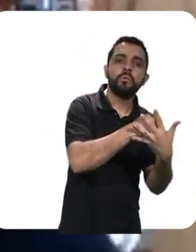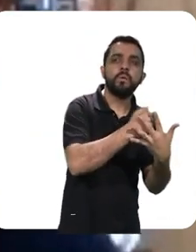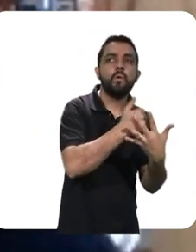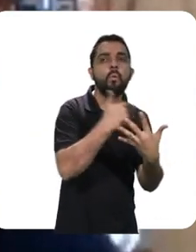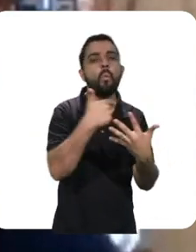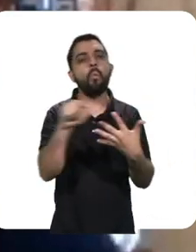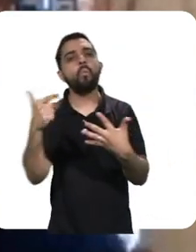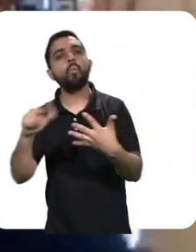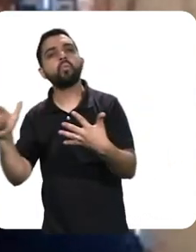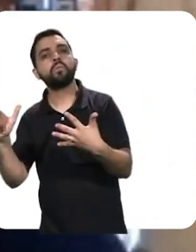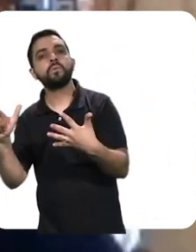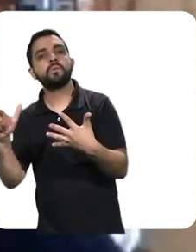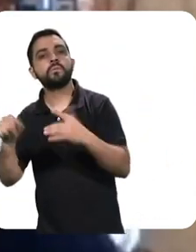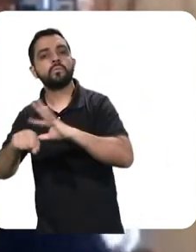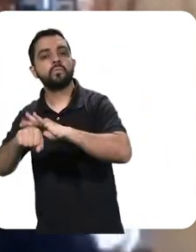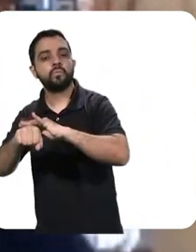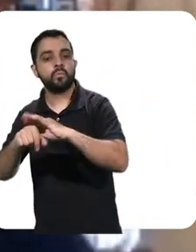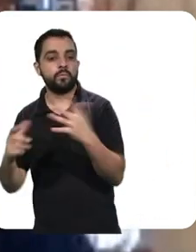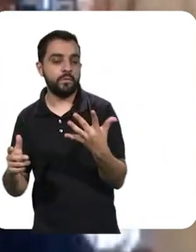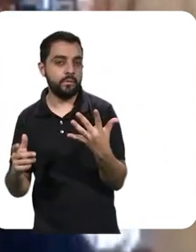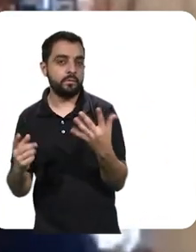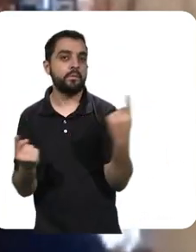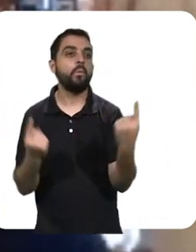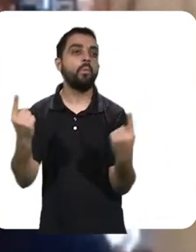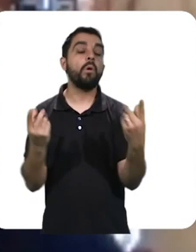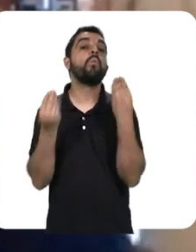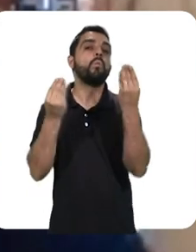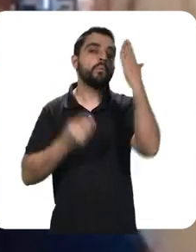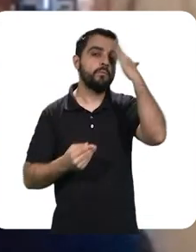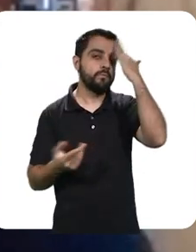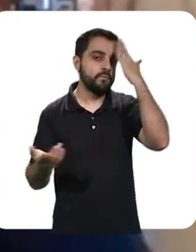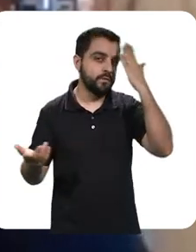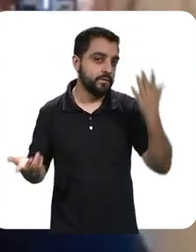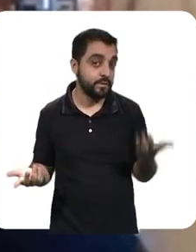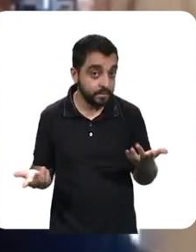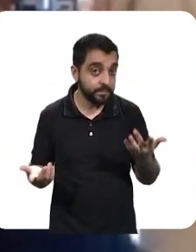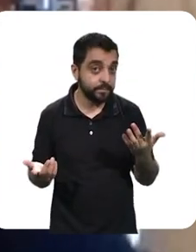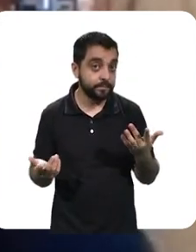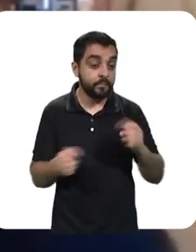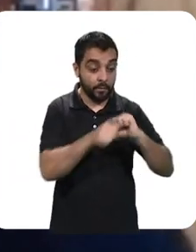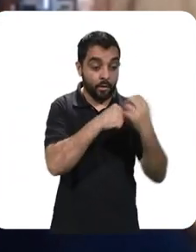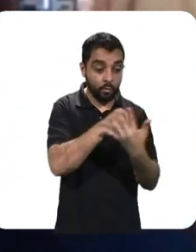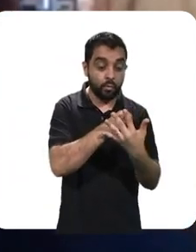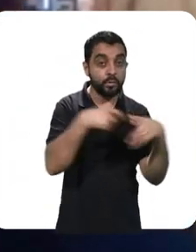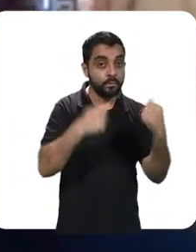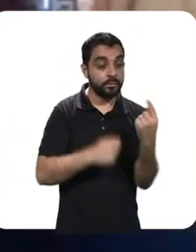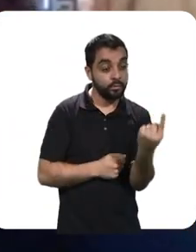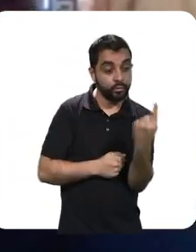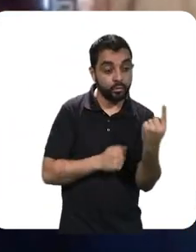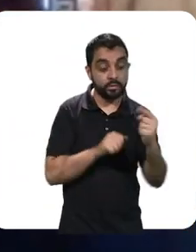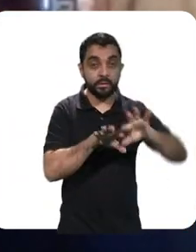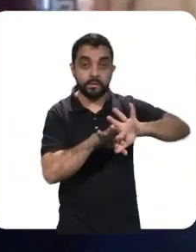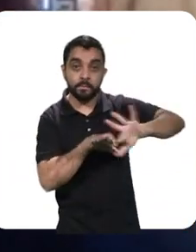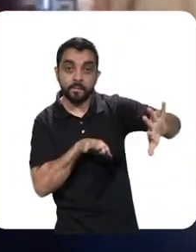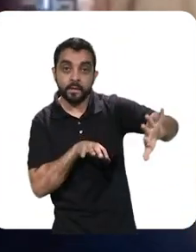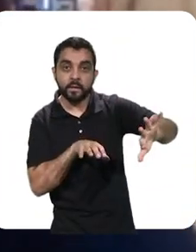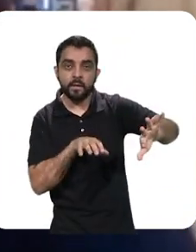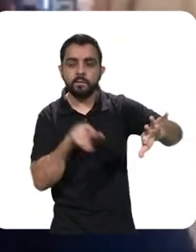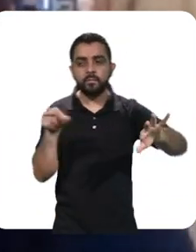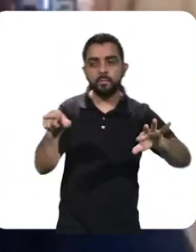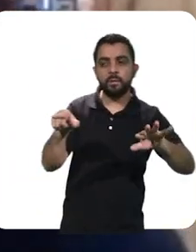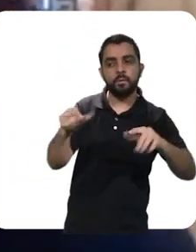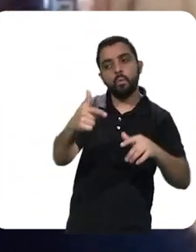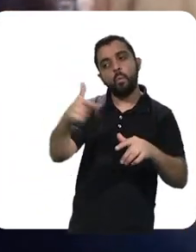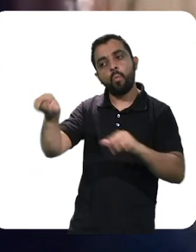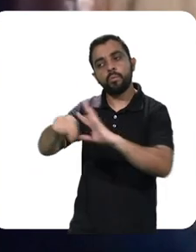pessoas doentes? Quem está doente por coronavírus e precisa ser isolado, e quem está doente por uma outra causa,